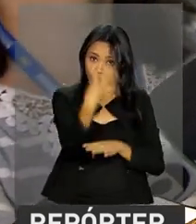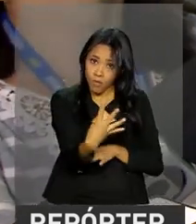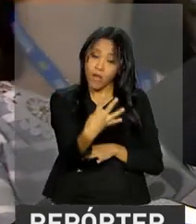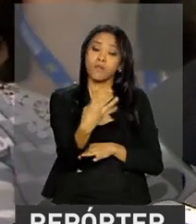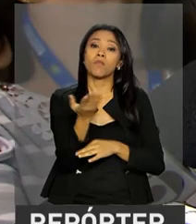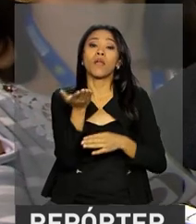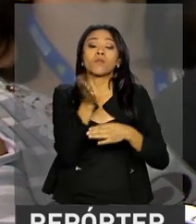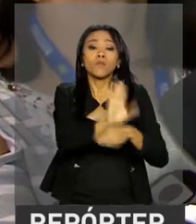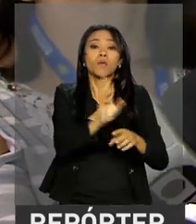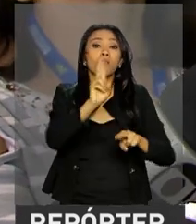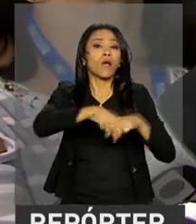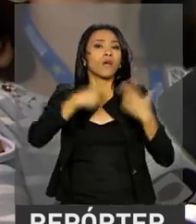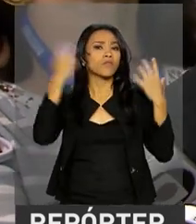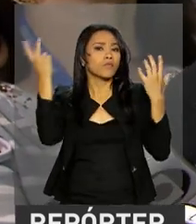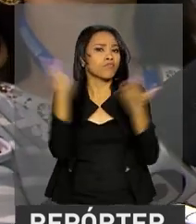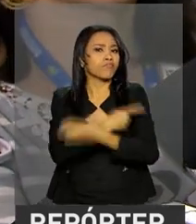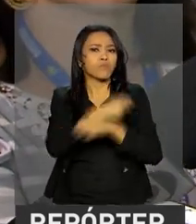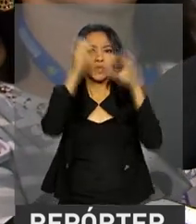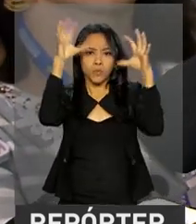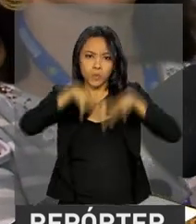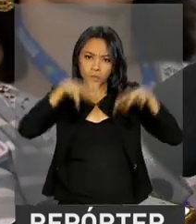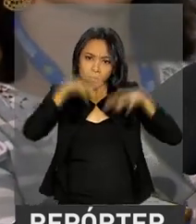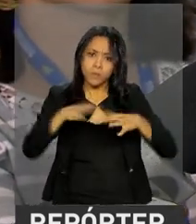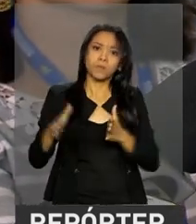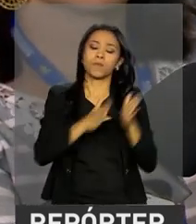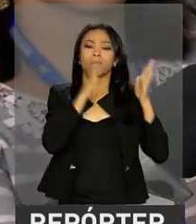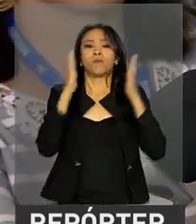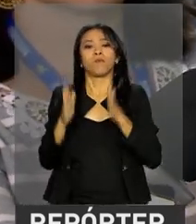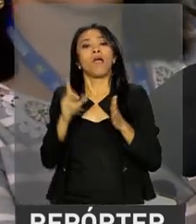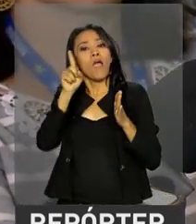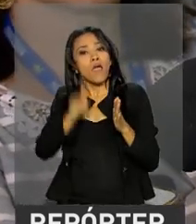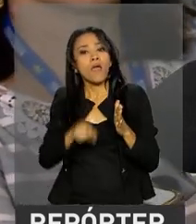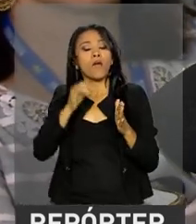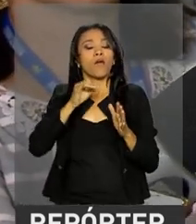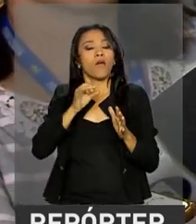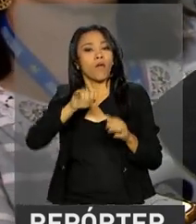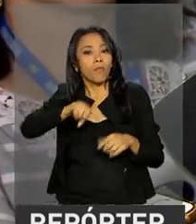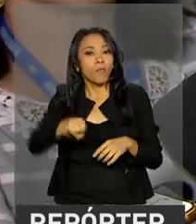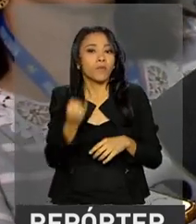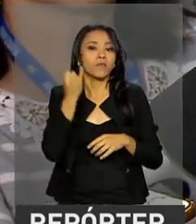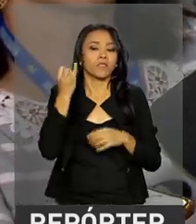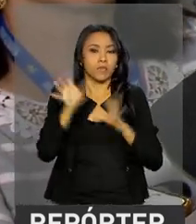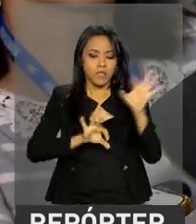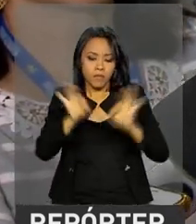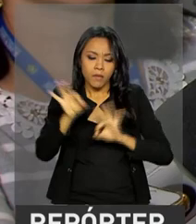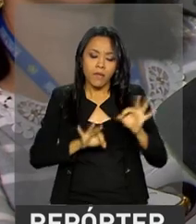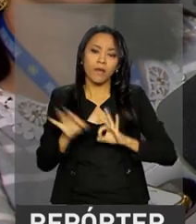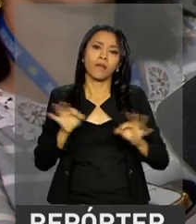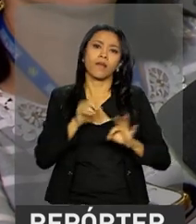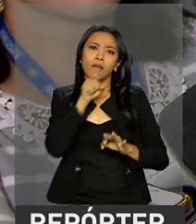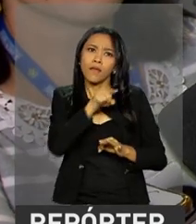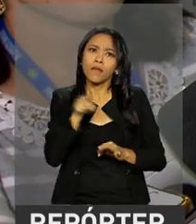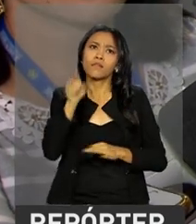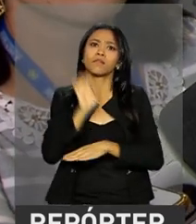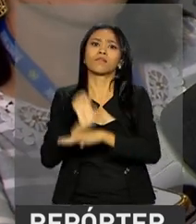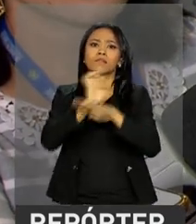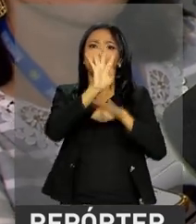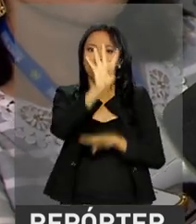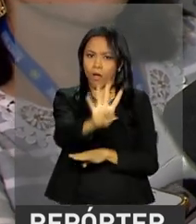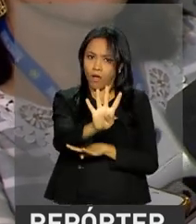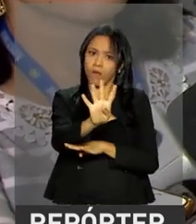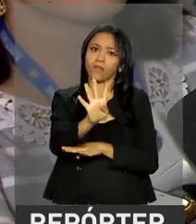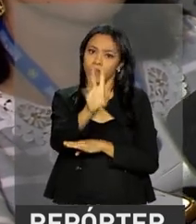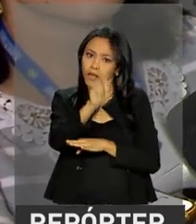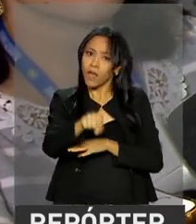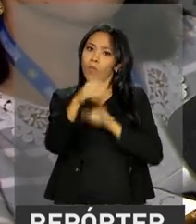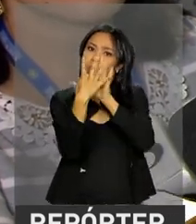uma oportunidade também de todo esse modelo preparado, utilizar esses 4 estados como um modelo de compreensão